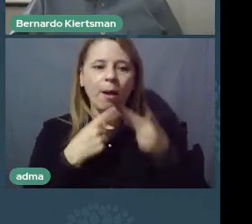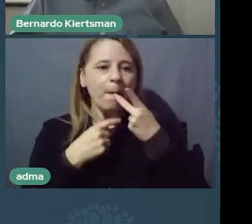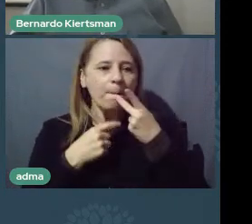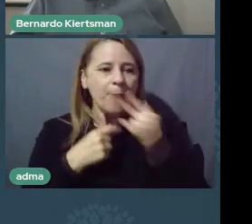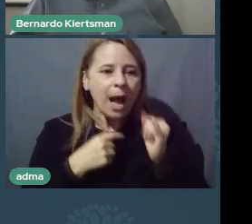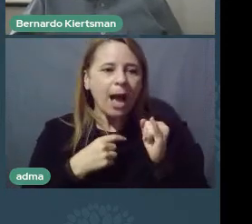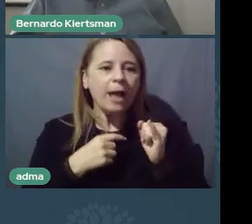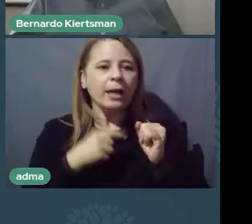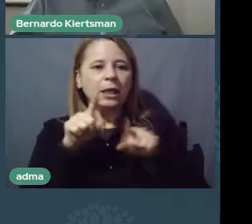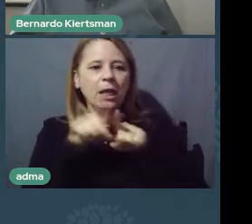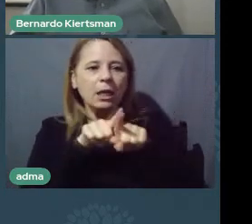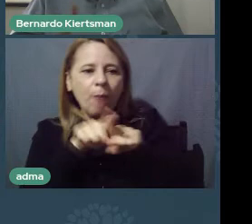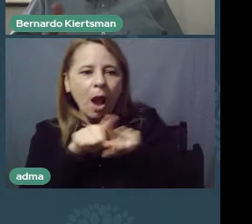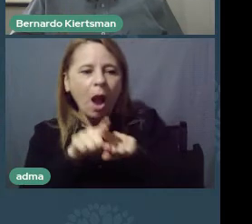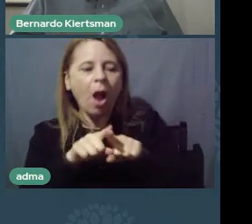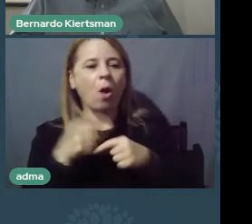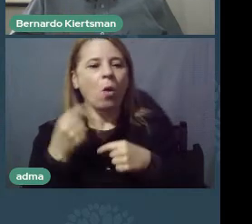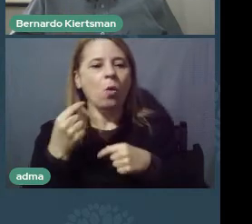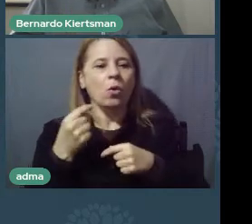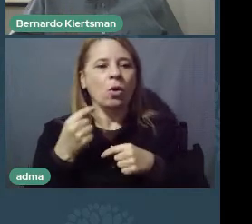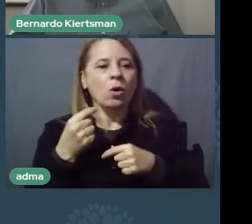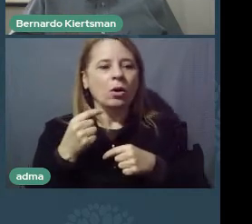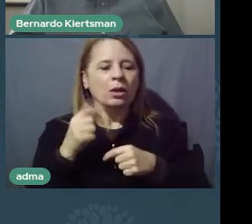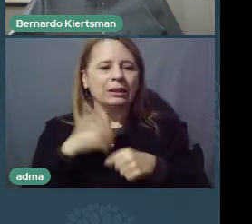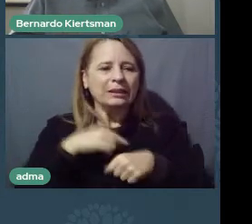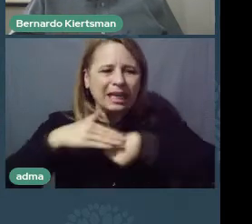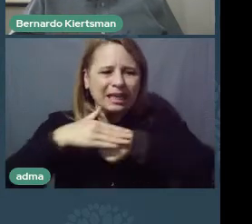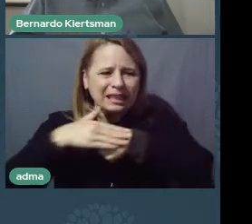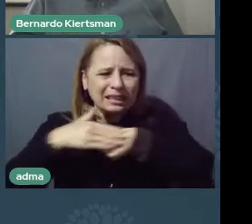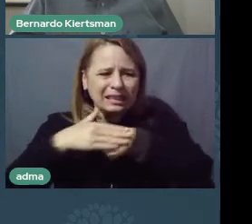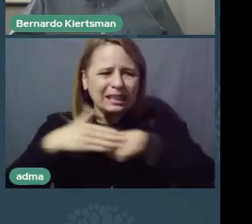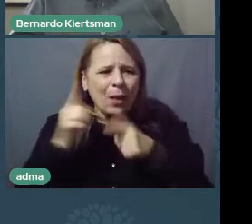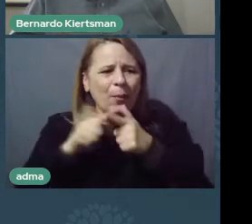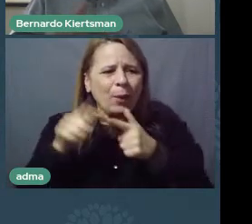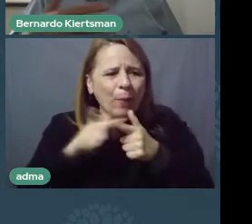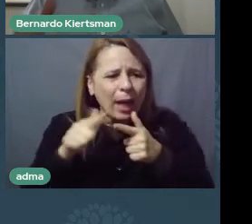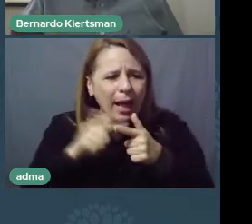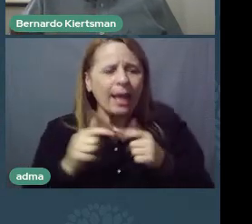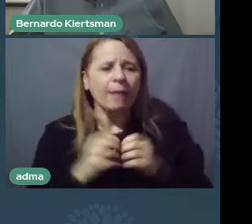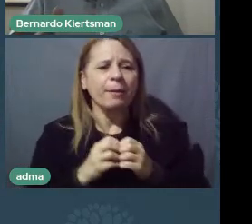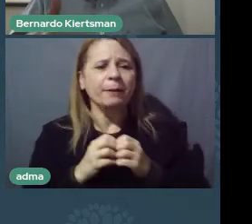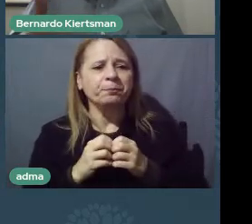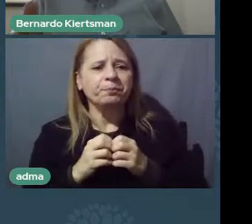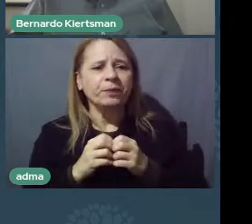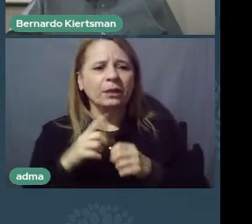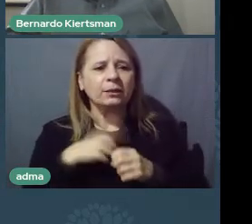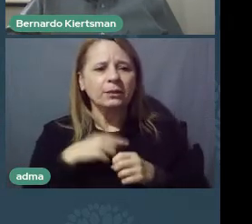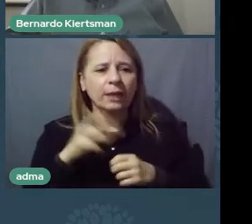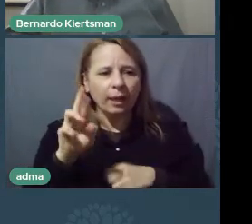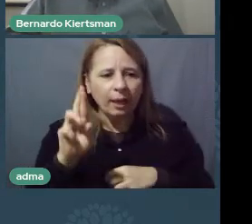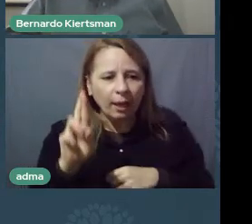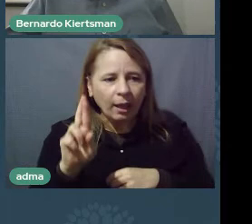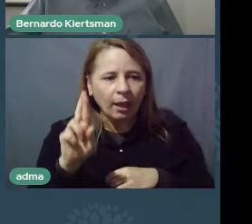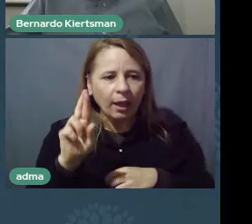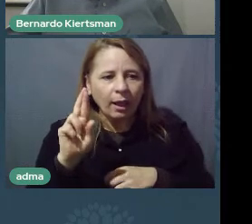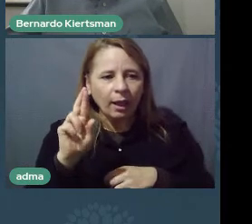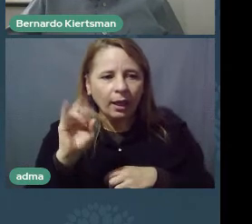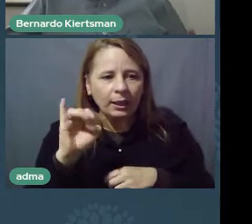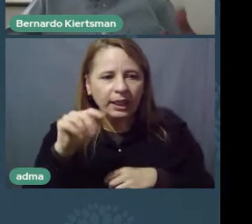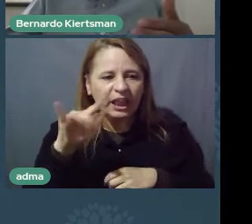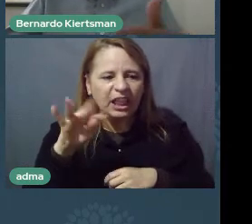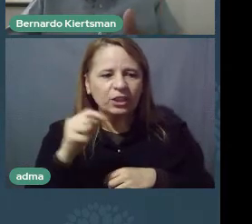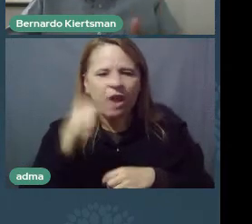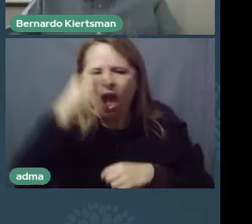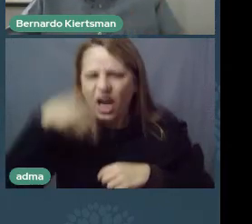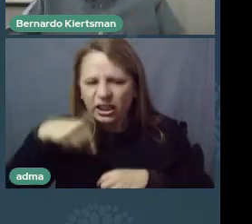ou irmãos com asma, se tem dermatite, se tem sinais de rinite, e assim vai. E